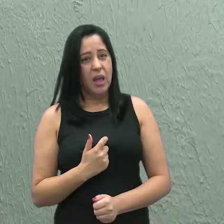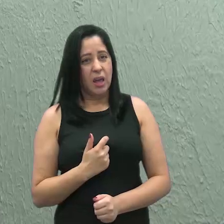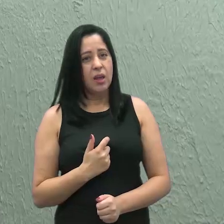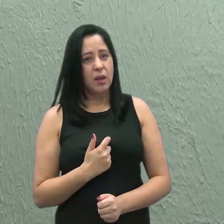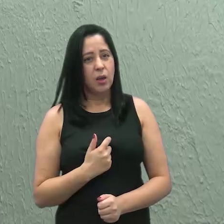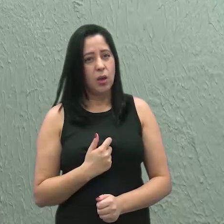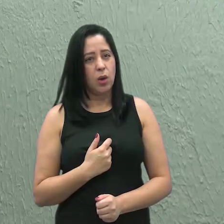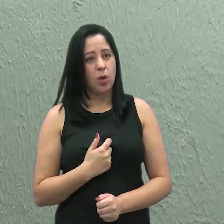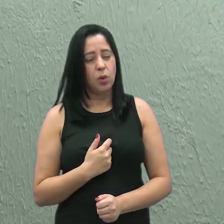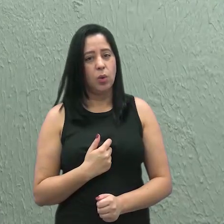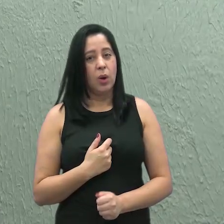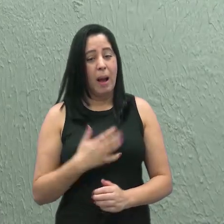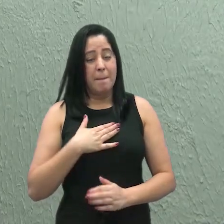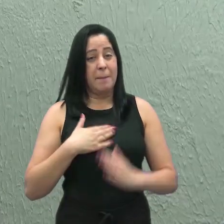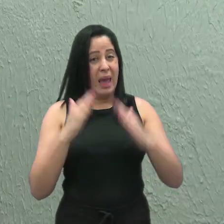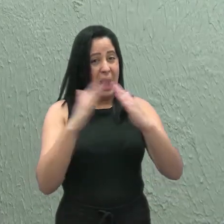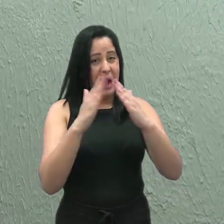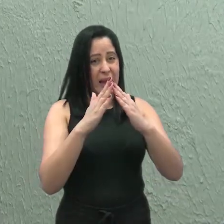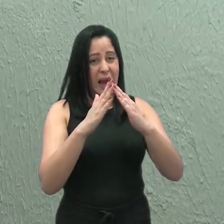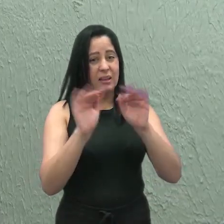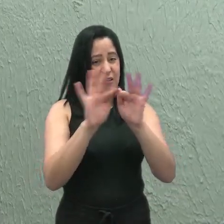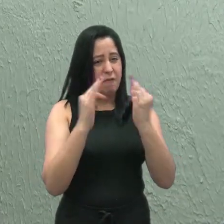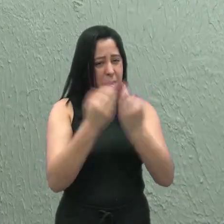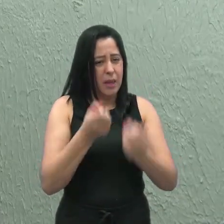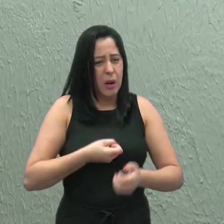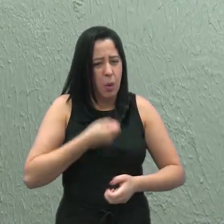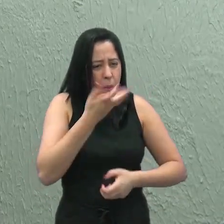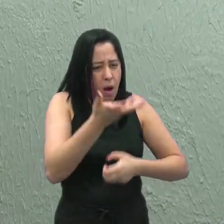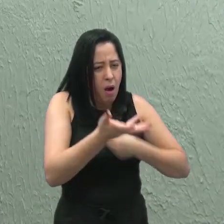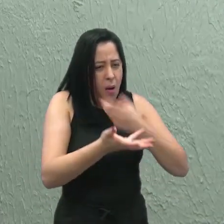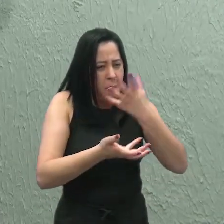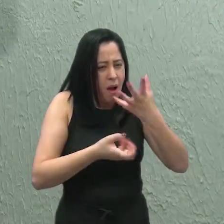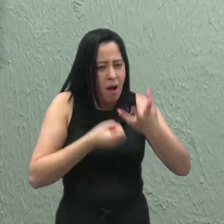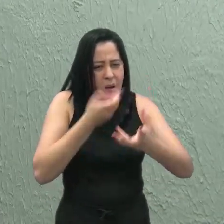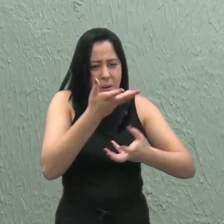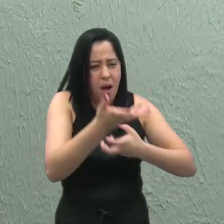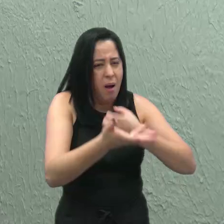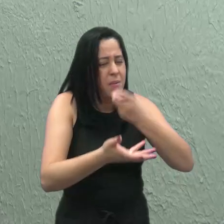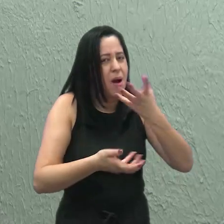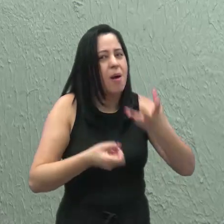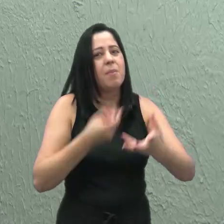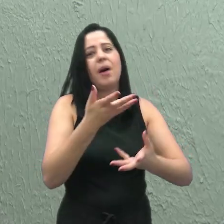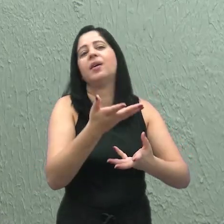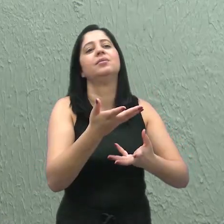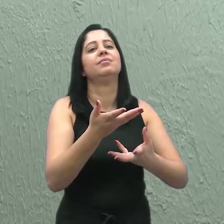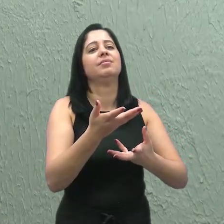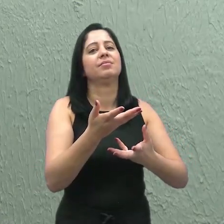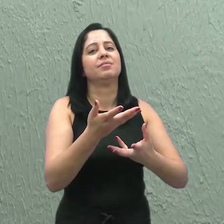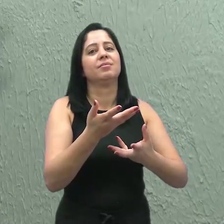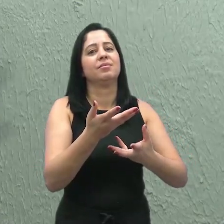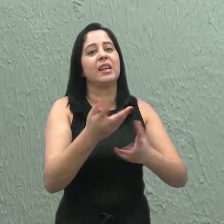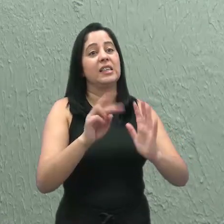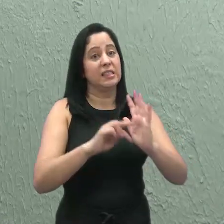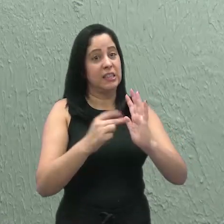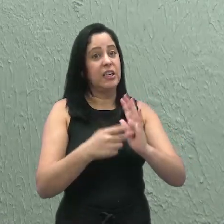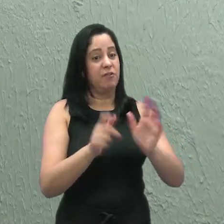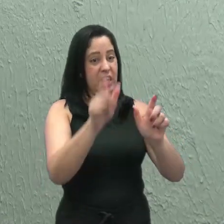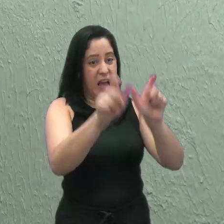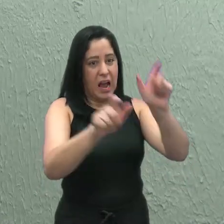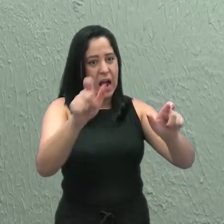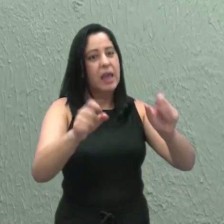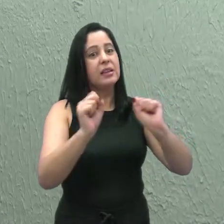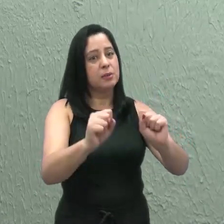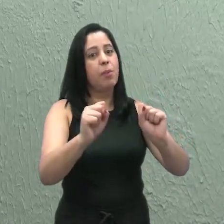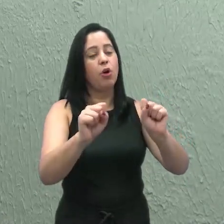sofro dentro de casa, eu consigo falar sobre o meu ente querido, consigo chorar com os que estão demais dentro da minha casa, eu autorizo o sofrimento